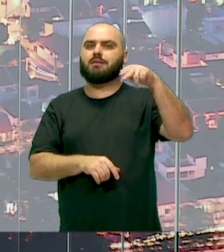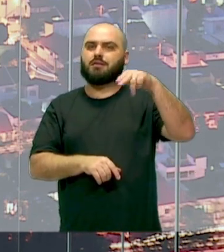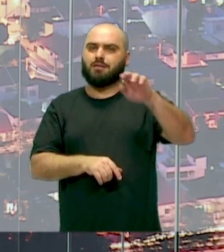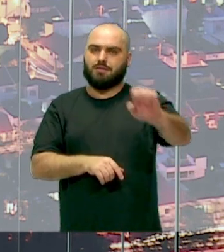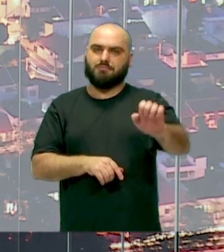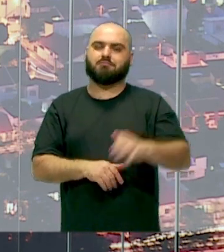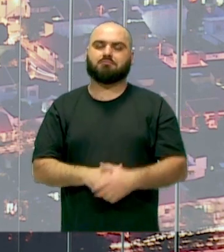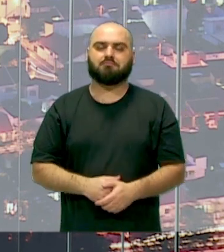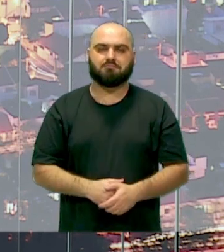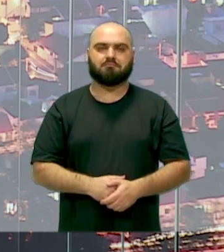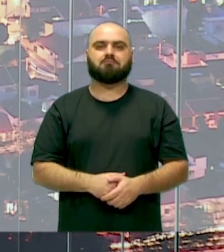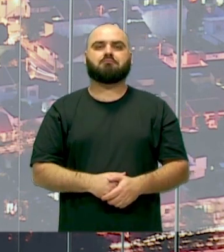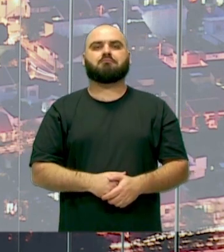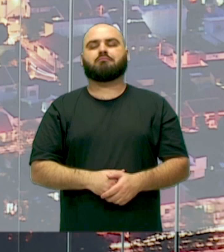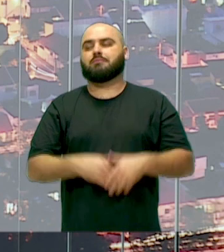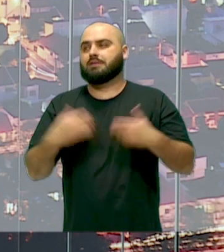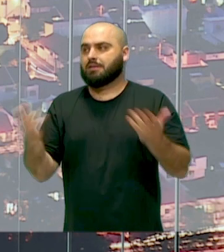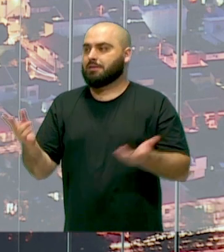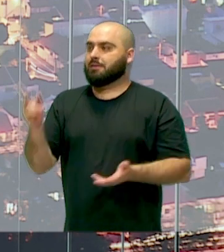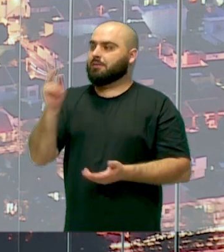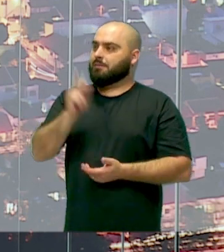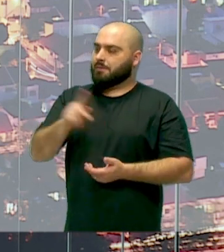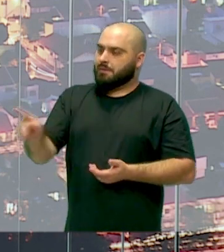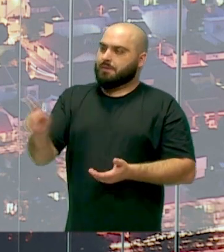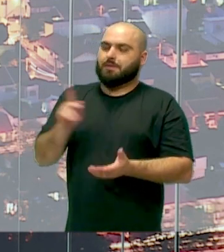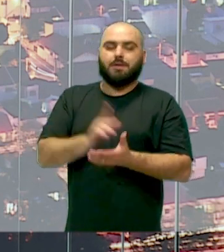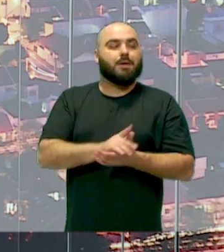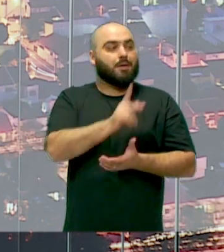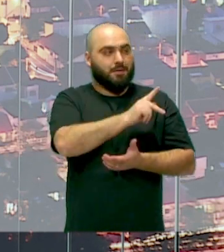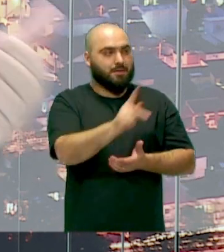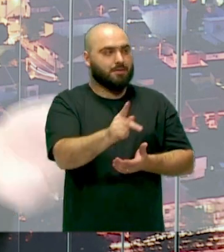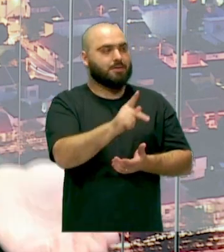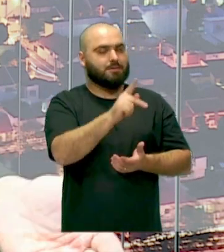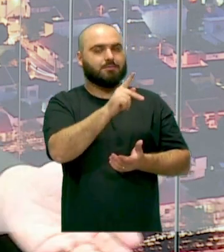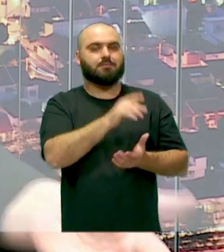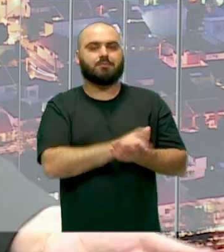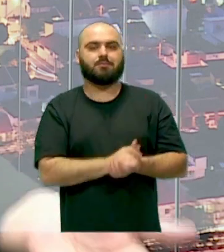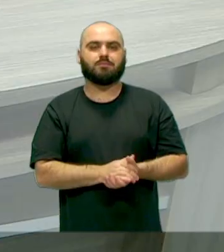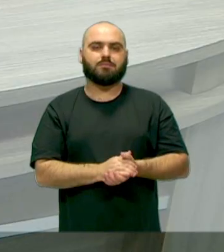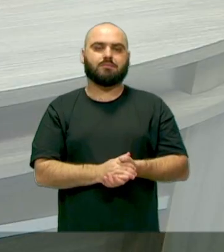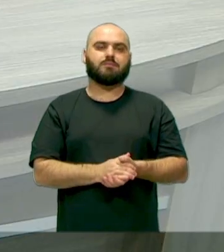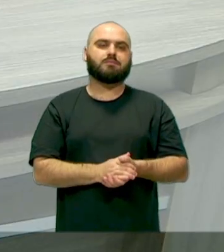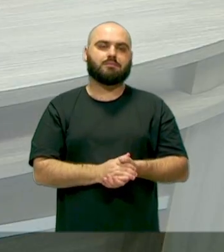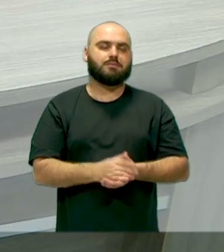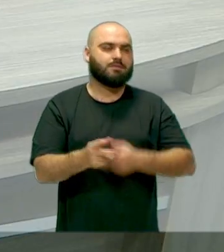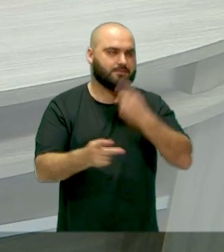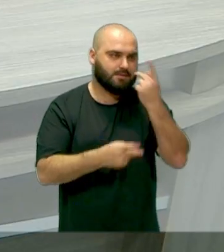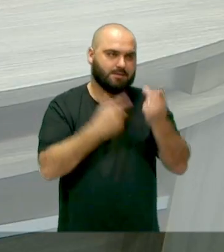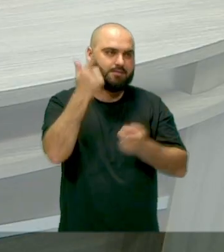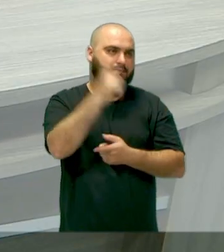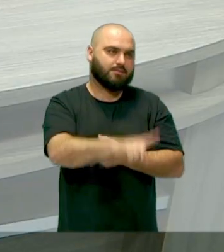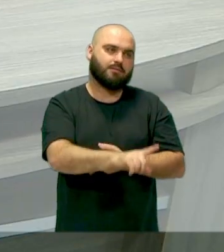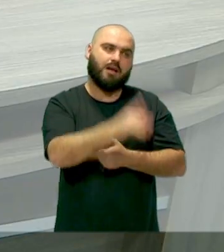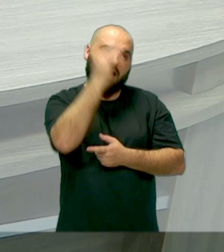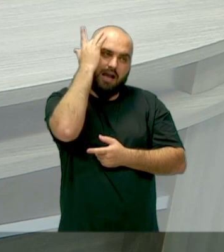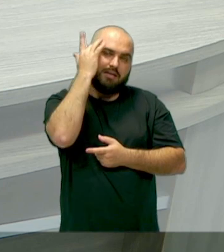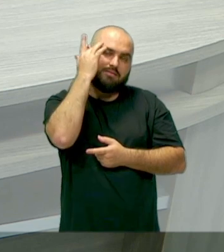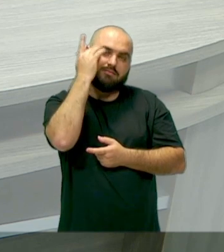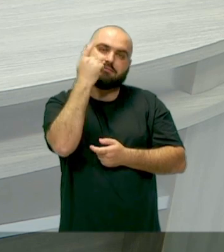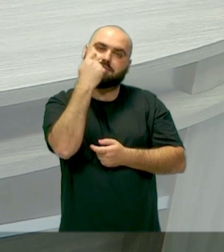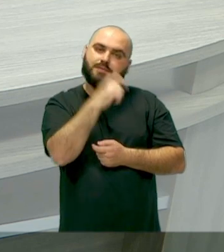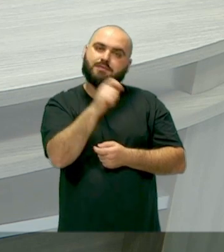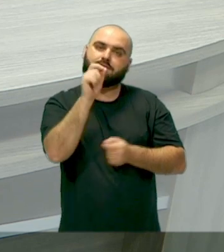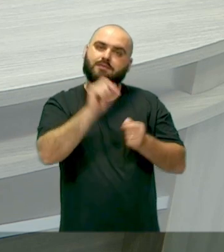assim, professora, olha, Dona Maria Conceição, eu disse isso e repito, eu acho que a gente poderia